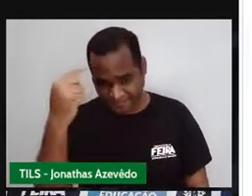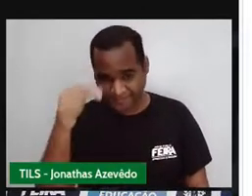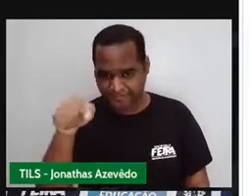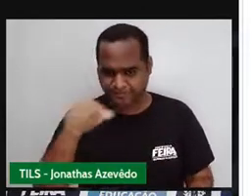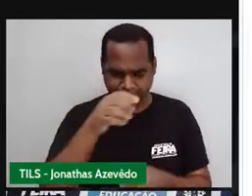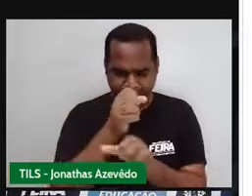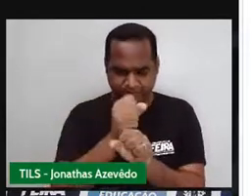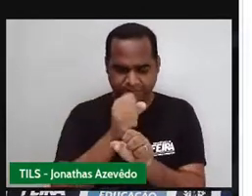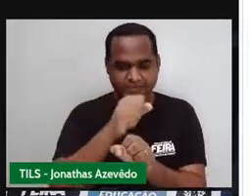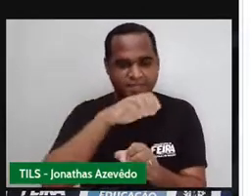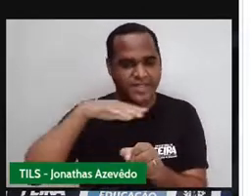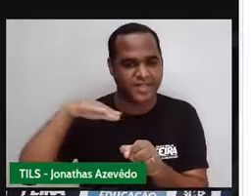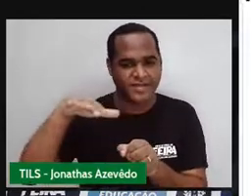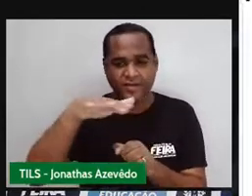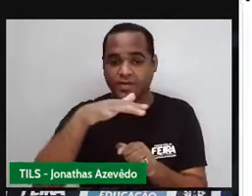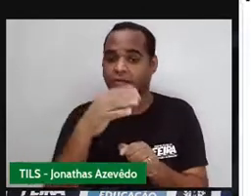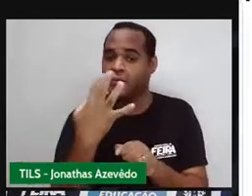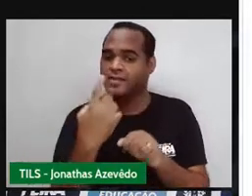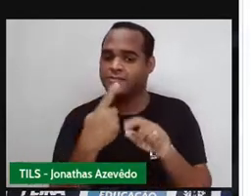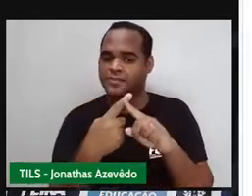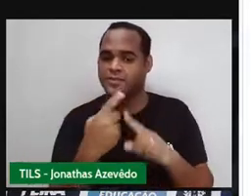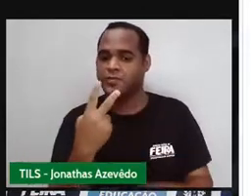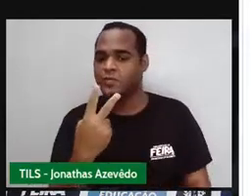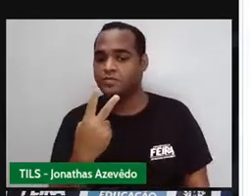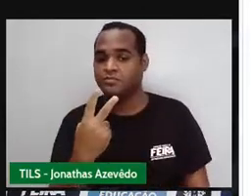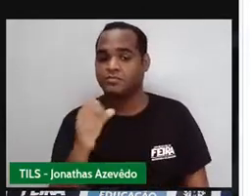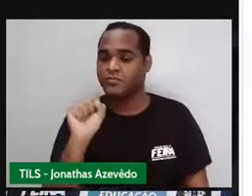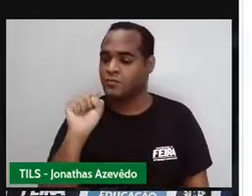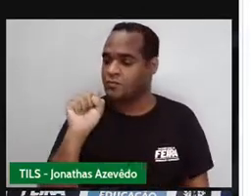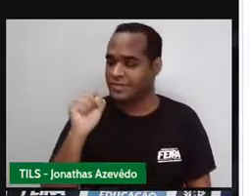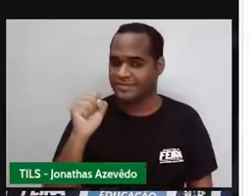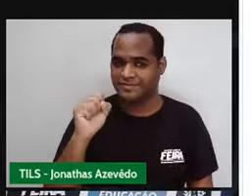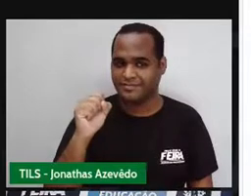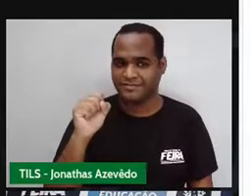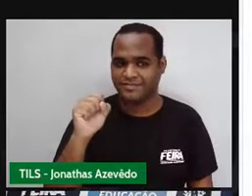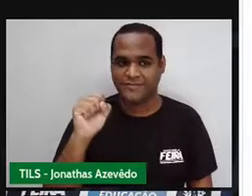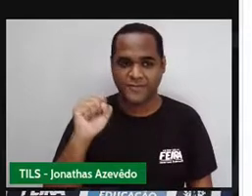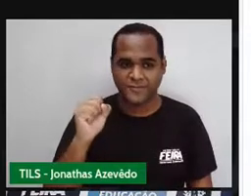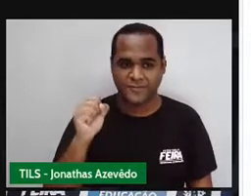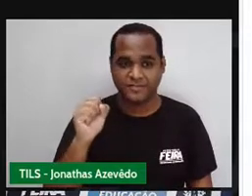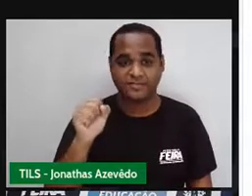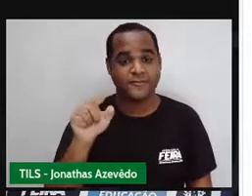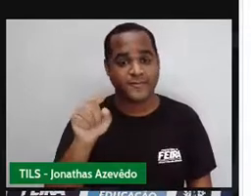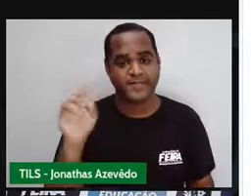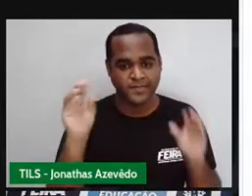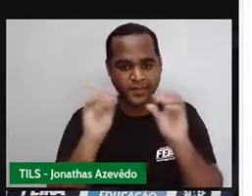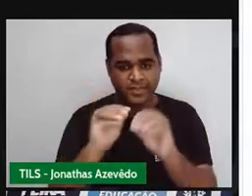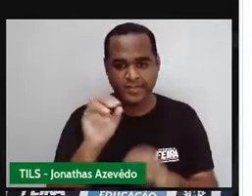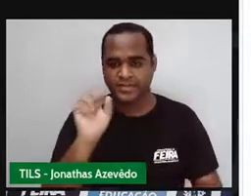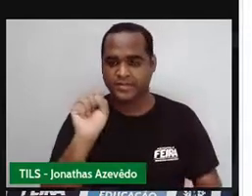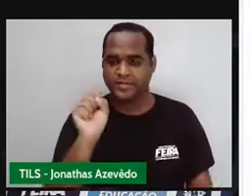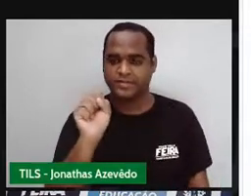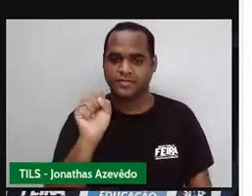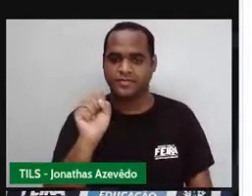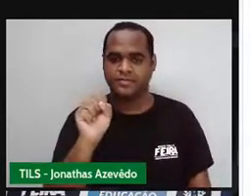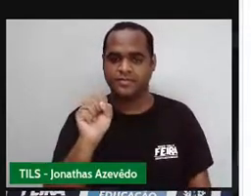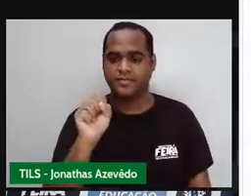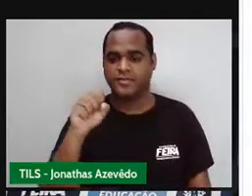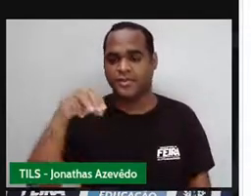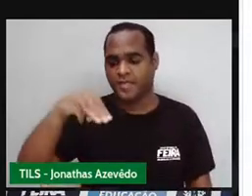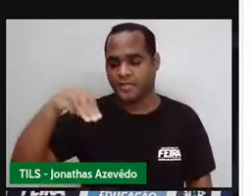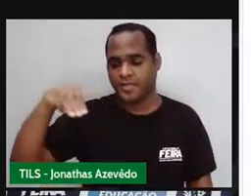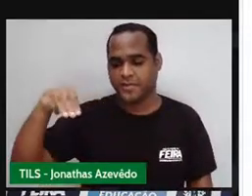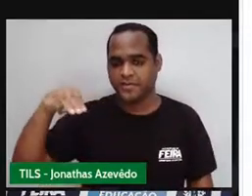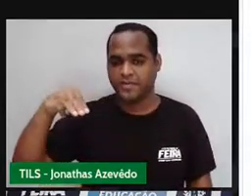cálculo 4 x 2 8 né oito então a gente vai colocar aqui 18 e o metros